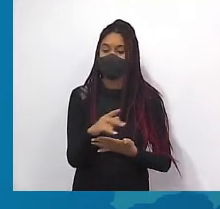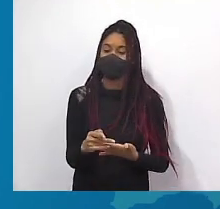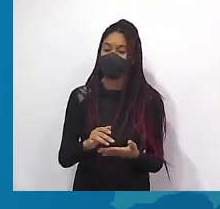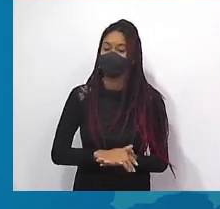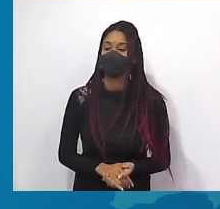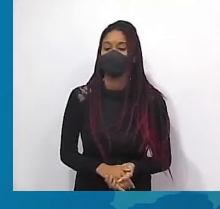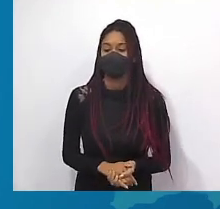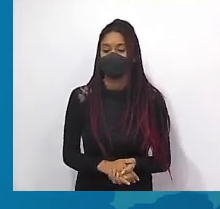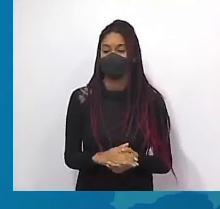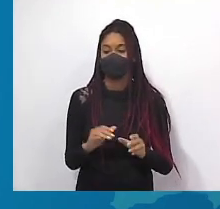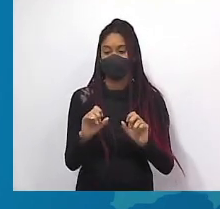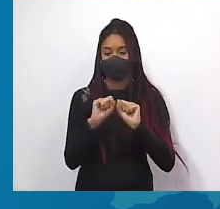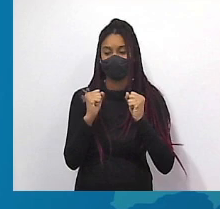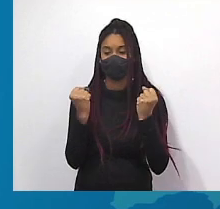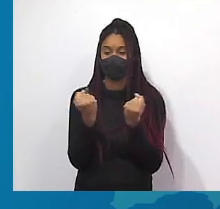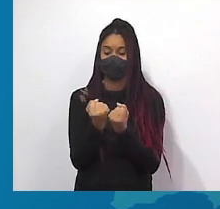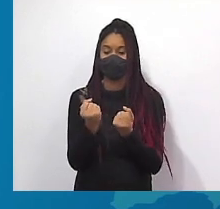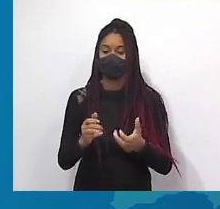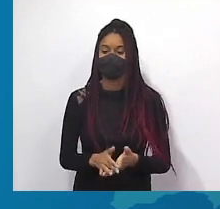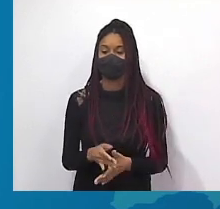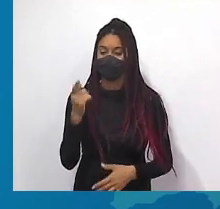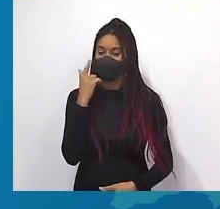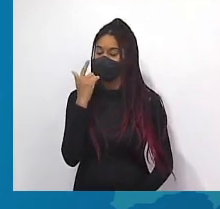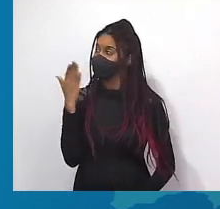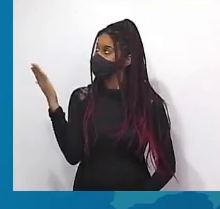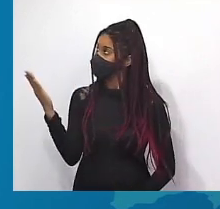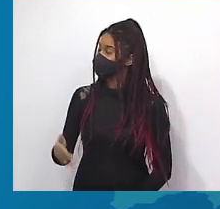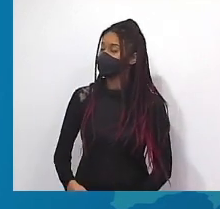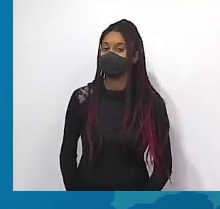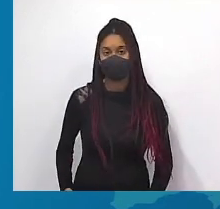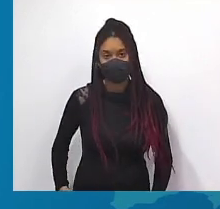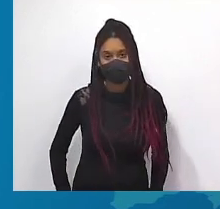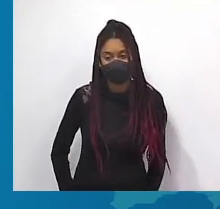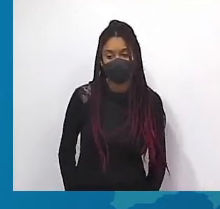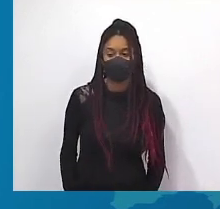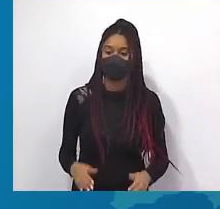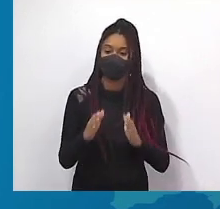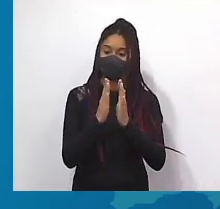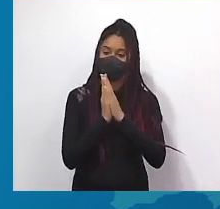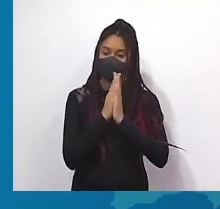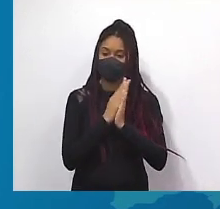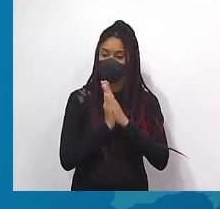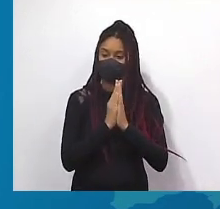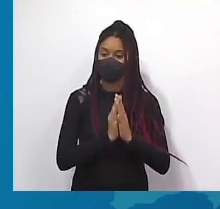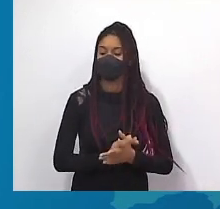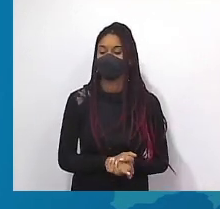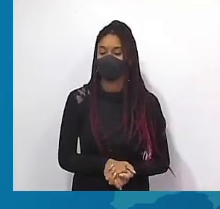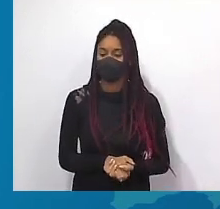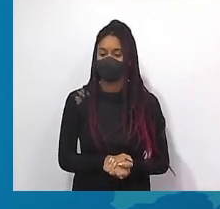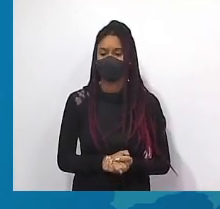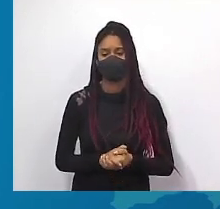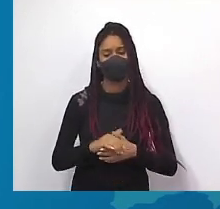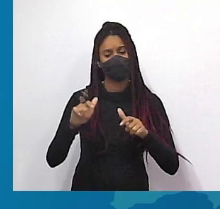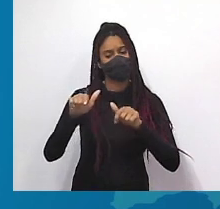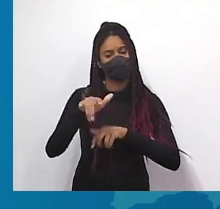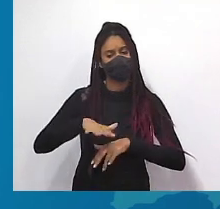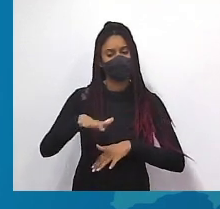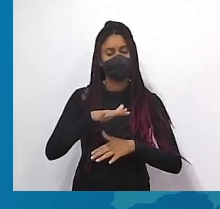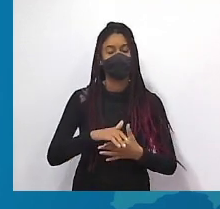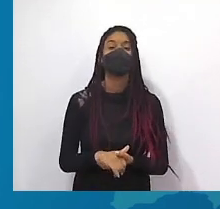como à sociedade. Eu coloco nessa imagem aqui uma figura, né, de uma estátua de uma região, de um local